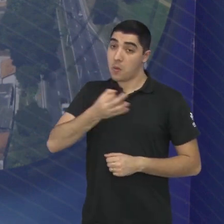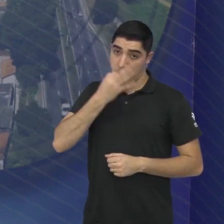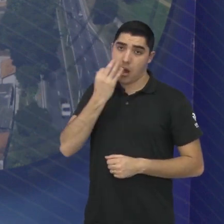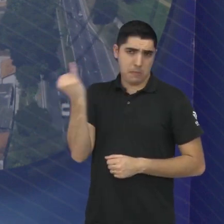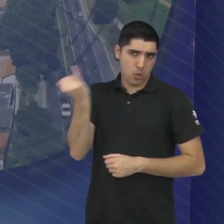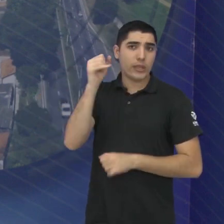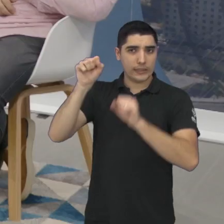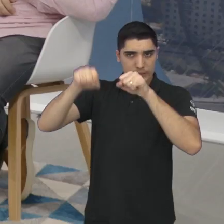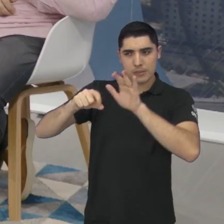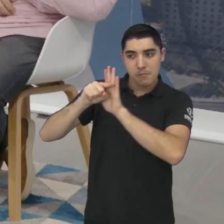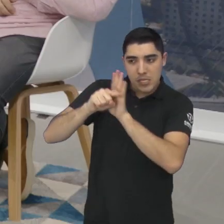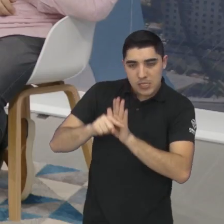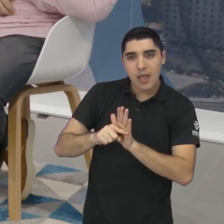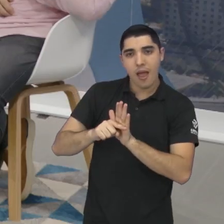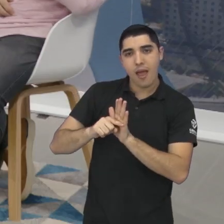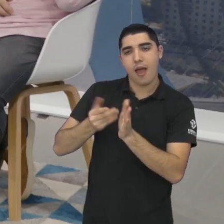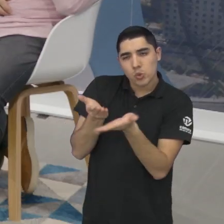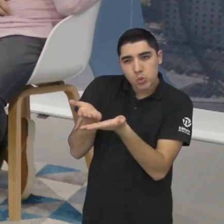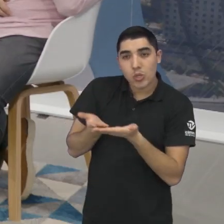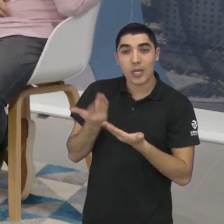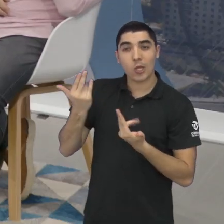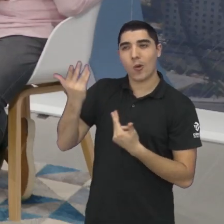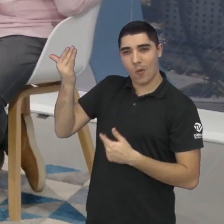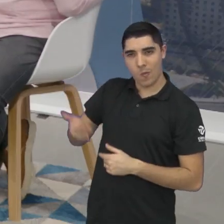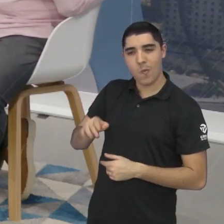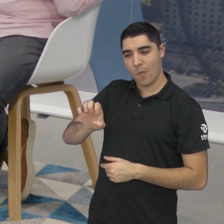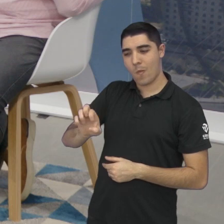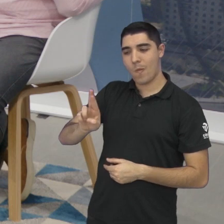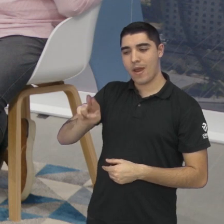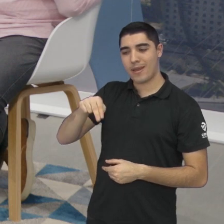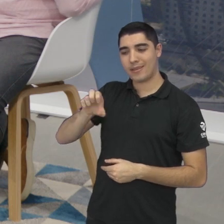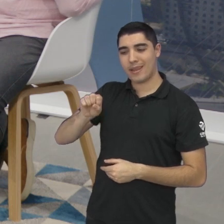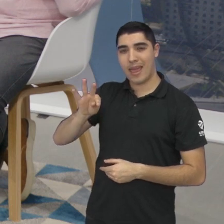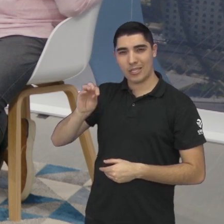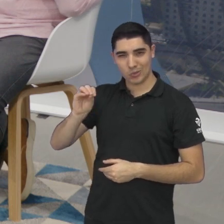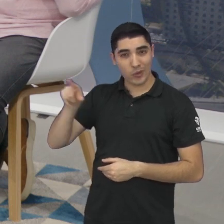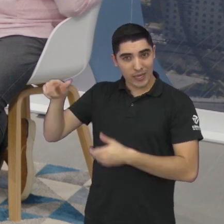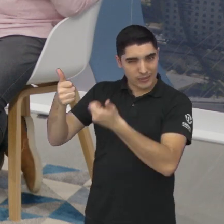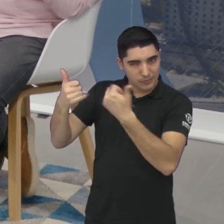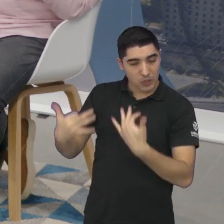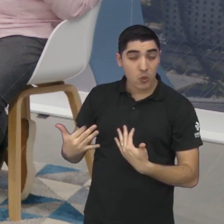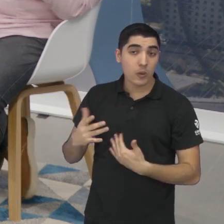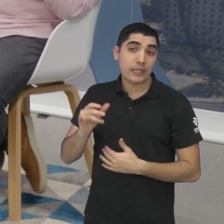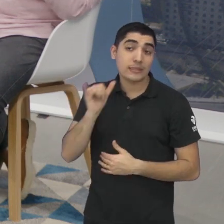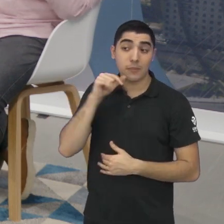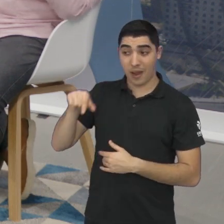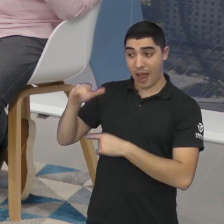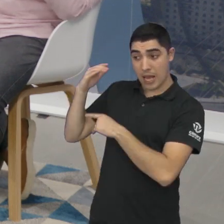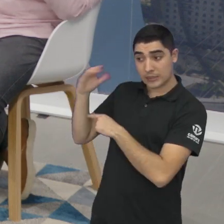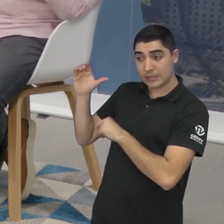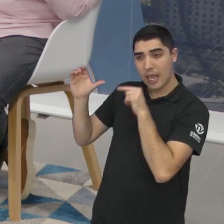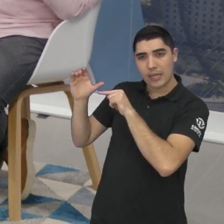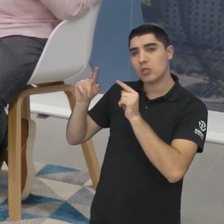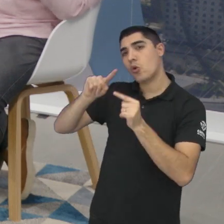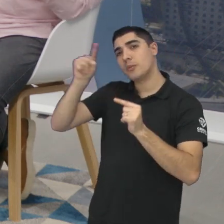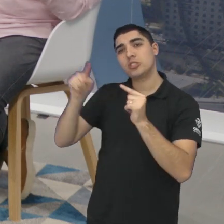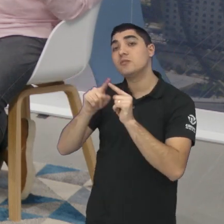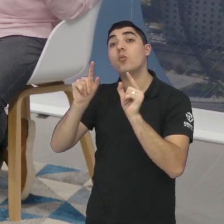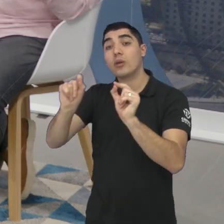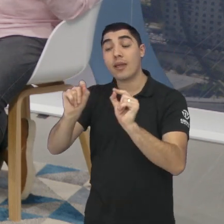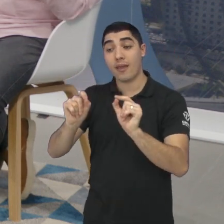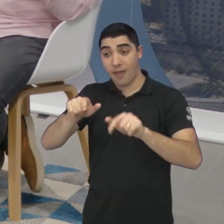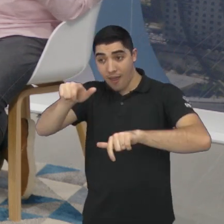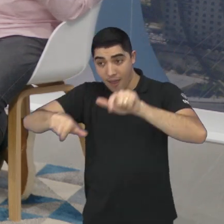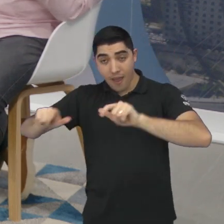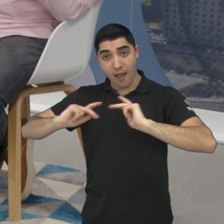aqui. Eu acho que vale, e como o professor Ernesto comentou, o papel da ciência, no final das contas,